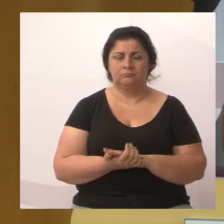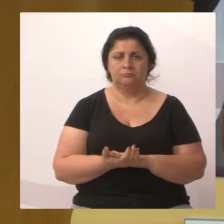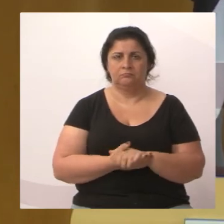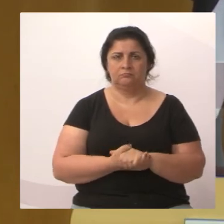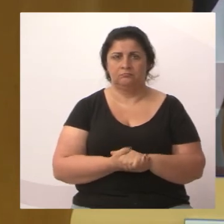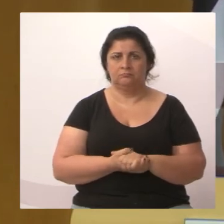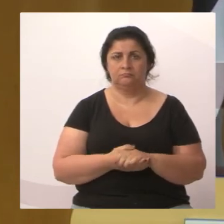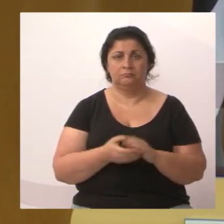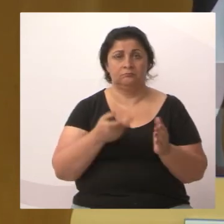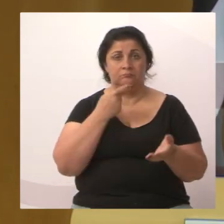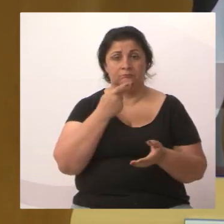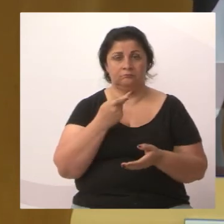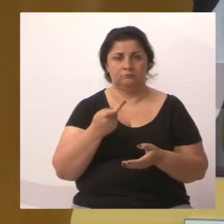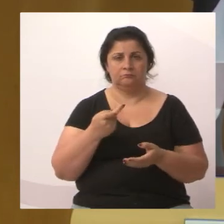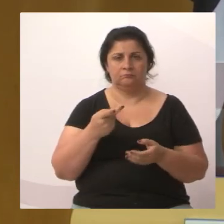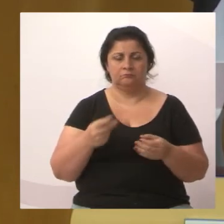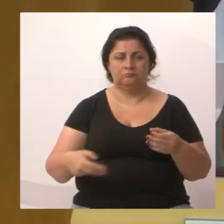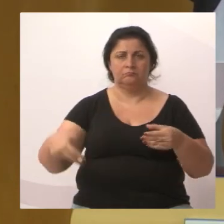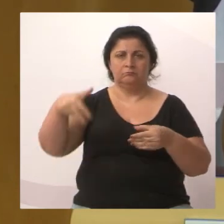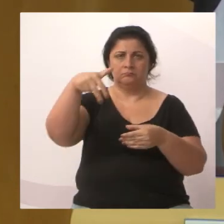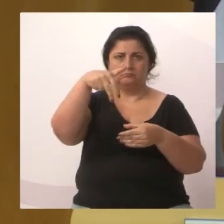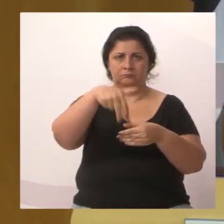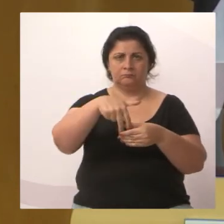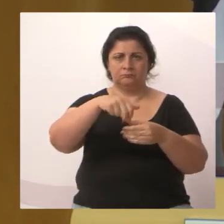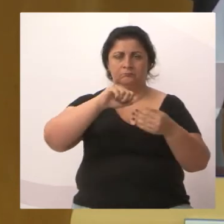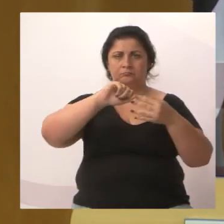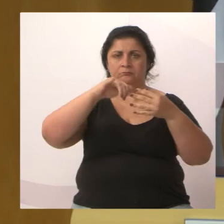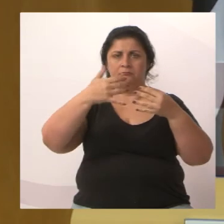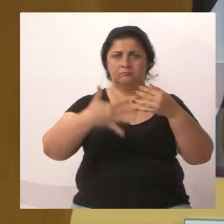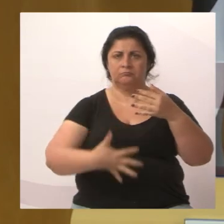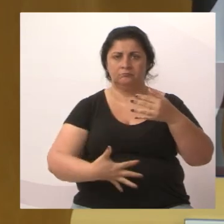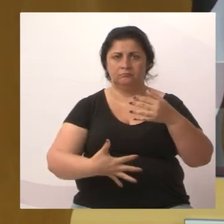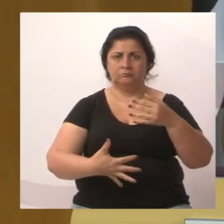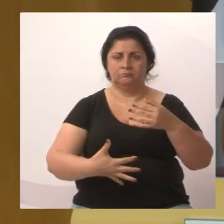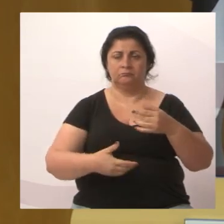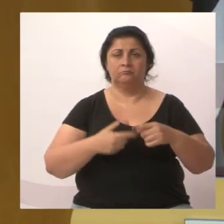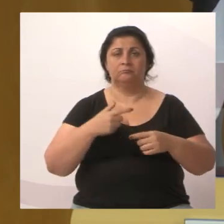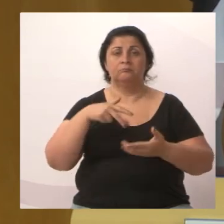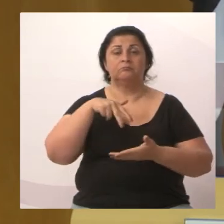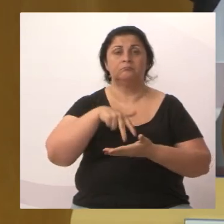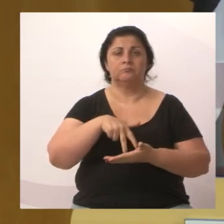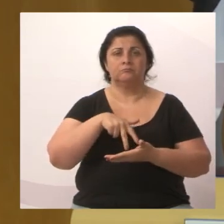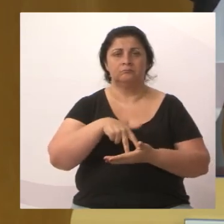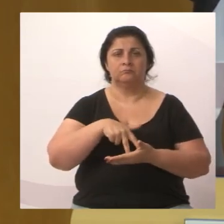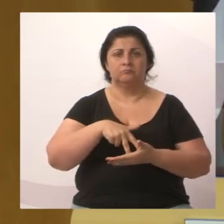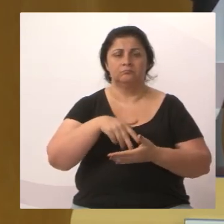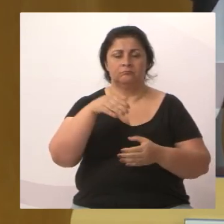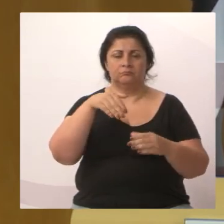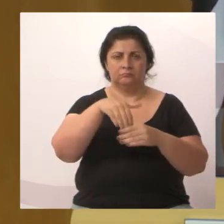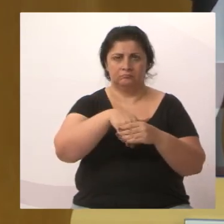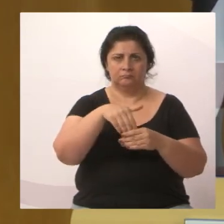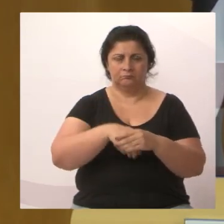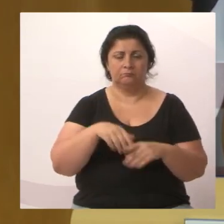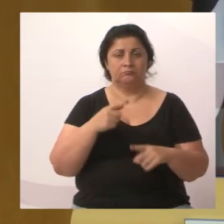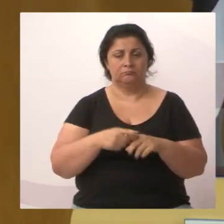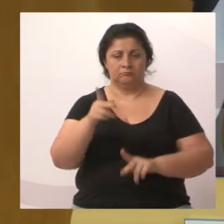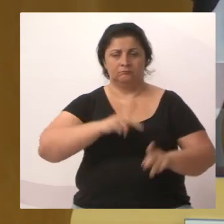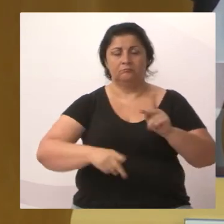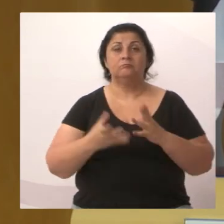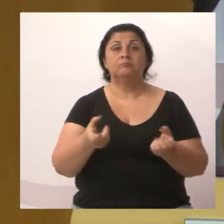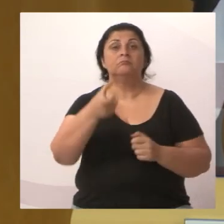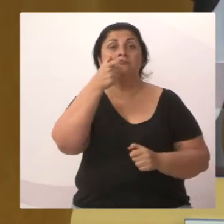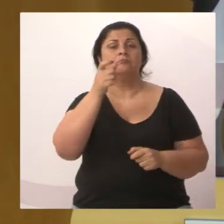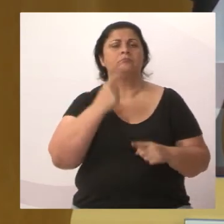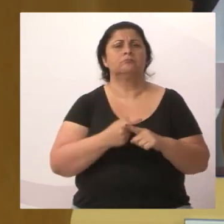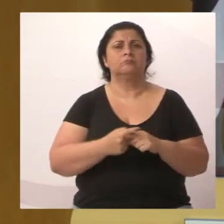Como eu disse, subi aqui para justificar a minha posição de votar, porque o munícipe que está nos assistindo agora, ele quer saber o porquê você vai